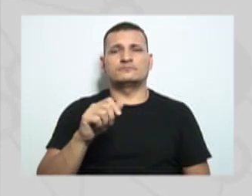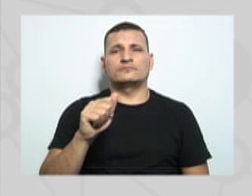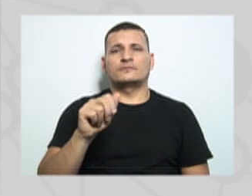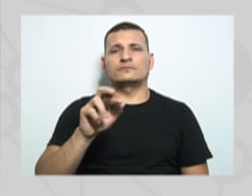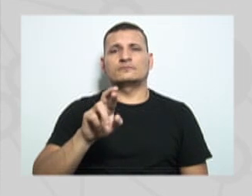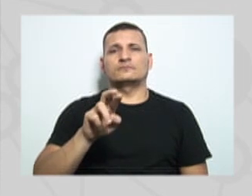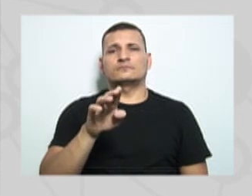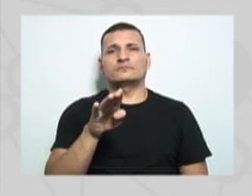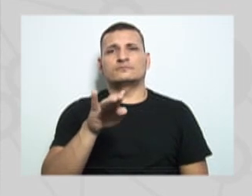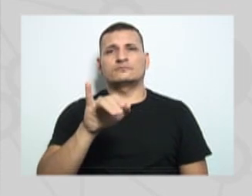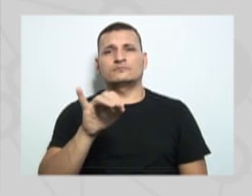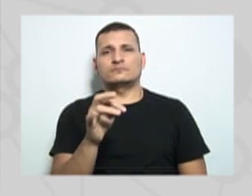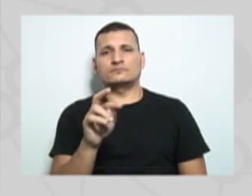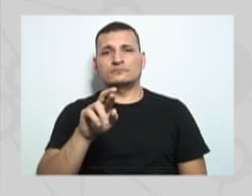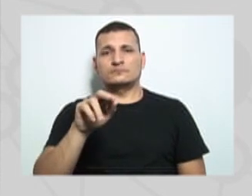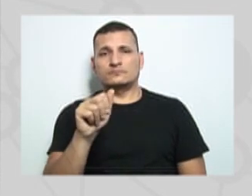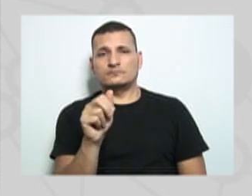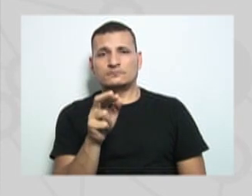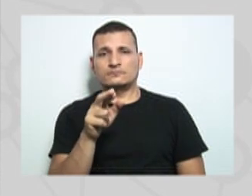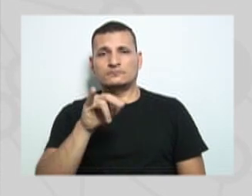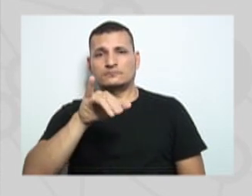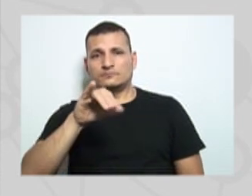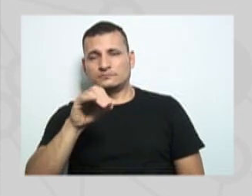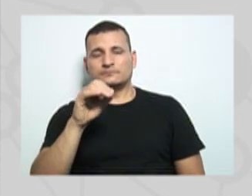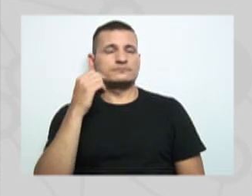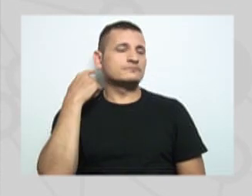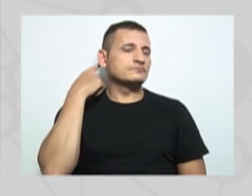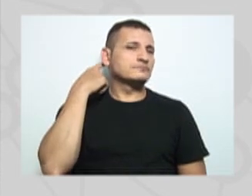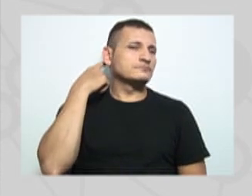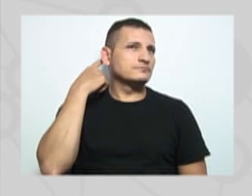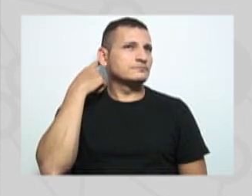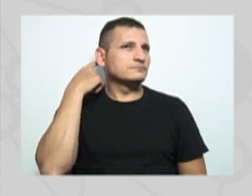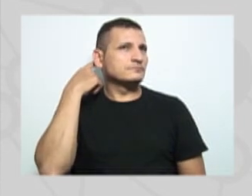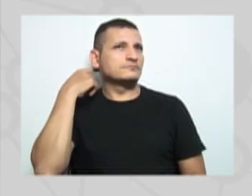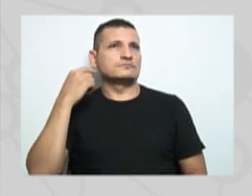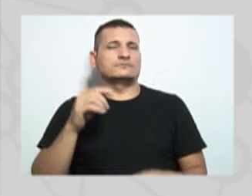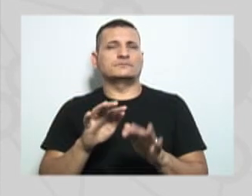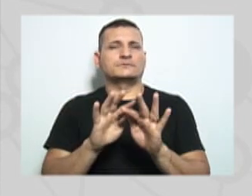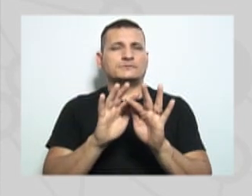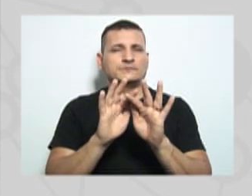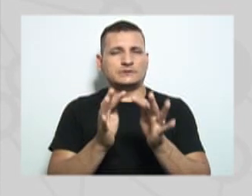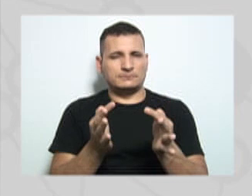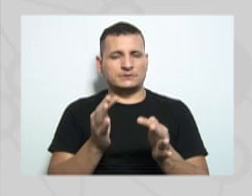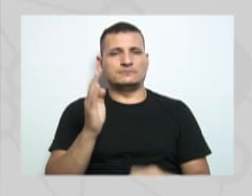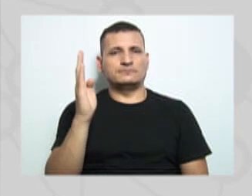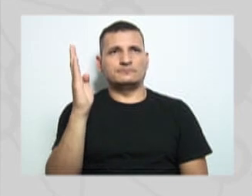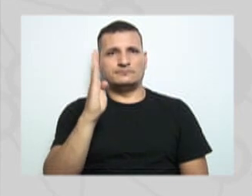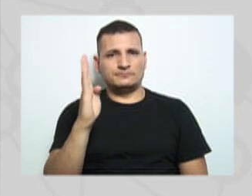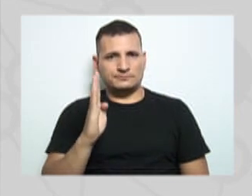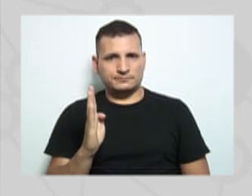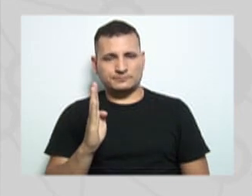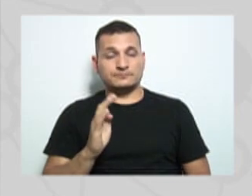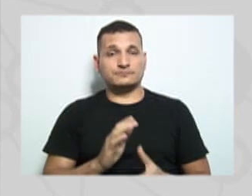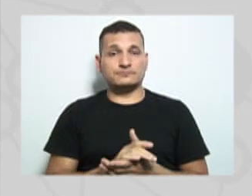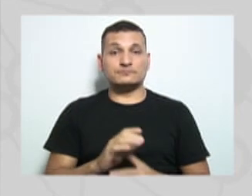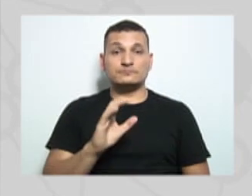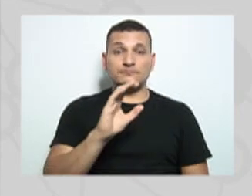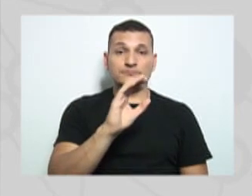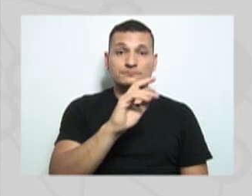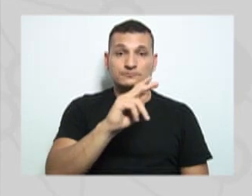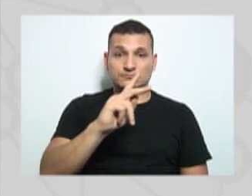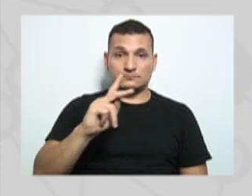funciona. Simples Nacional. As cooperativas, exceto as de consumo,